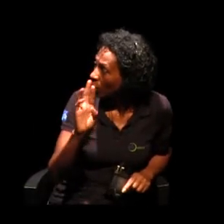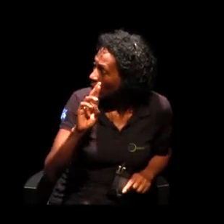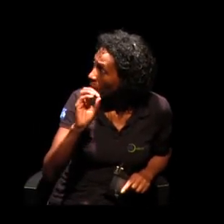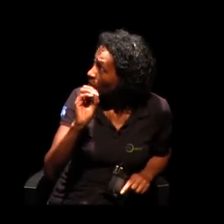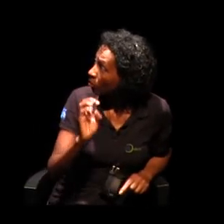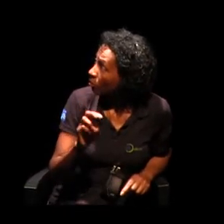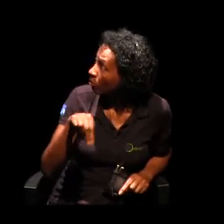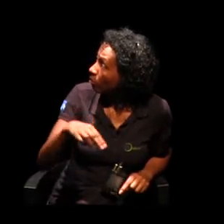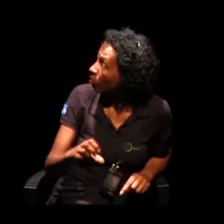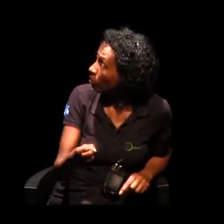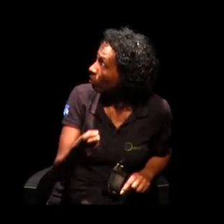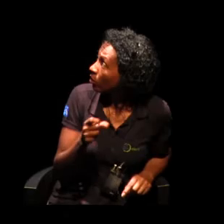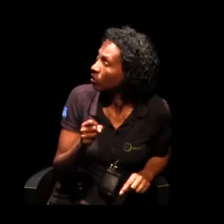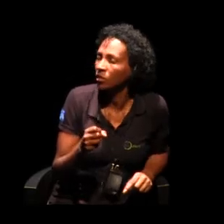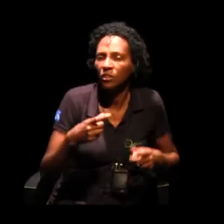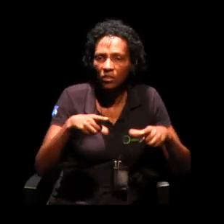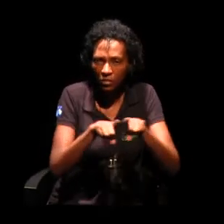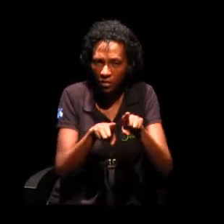Queens Bronx Expressway.